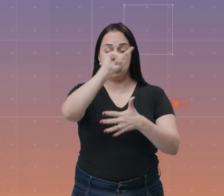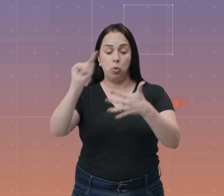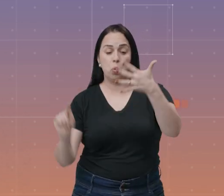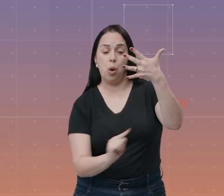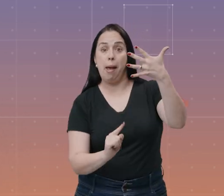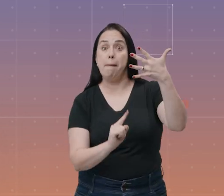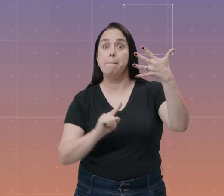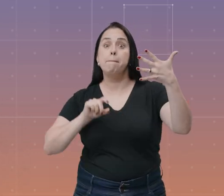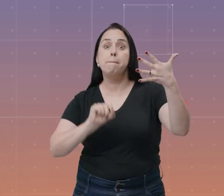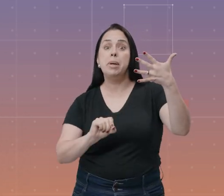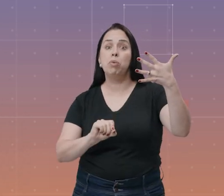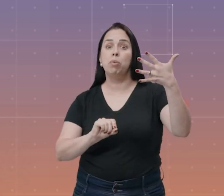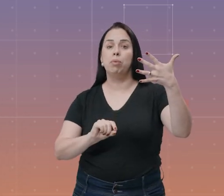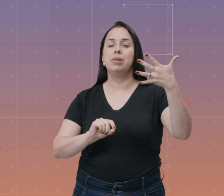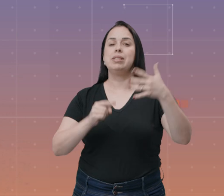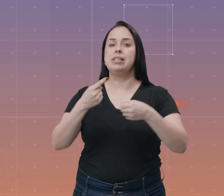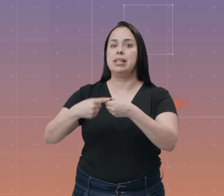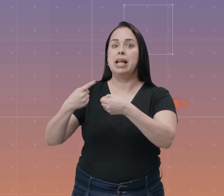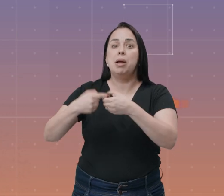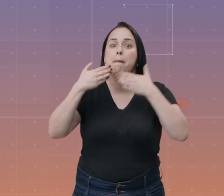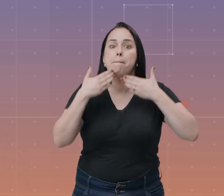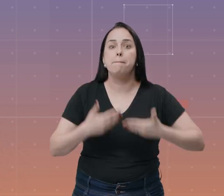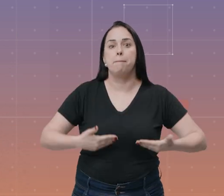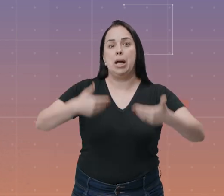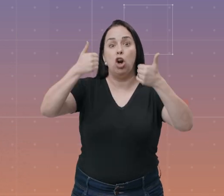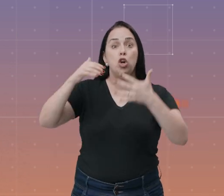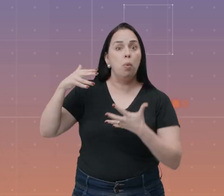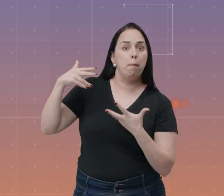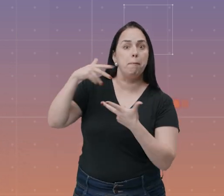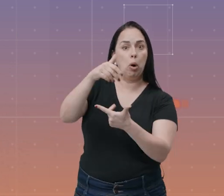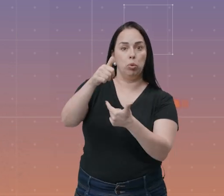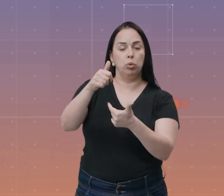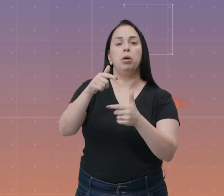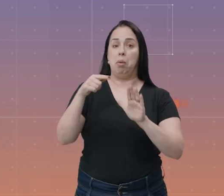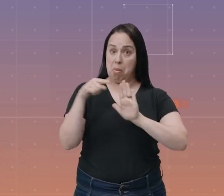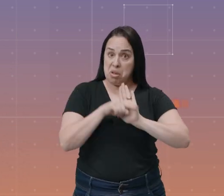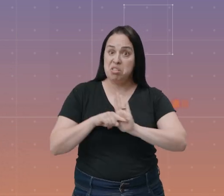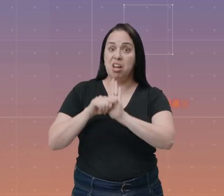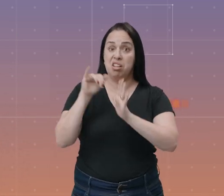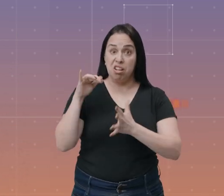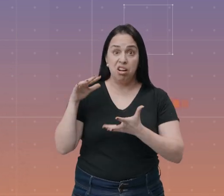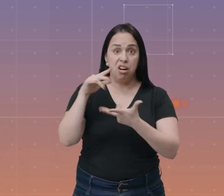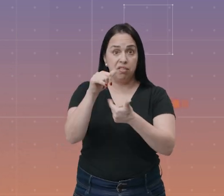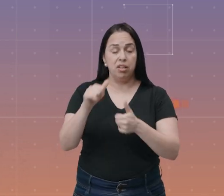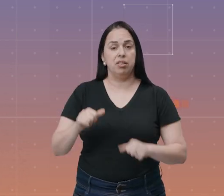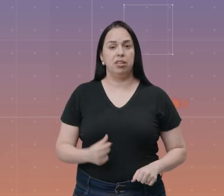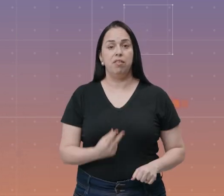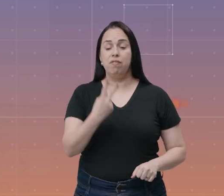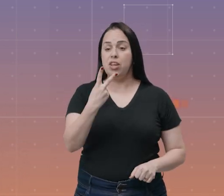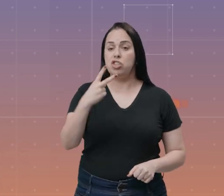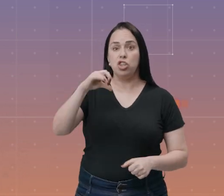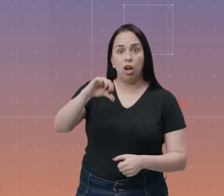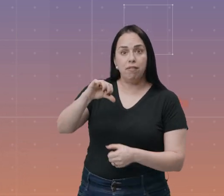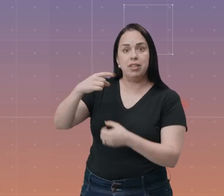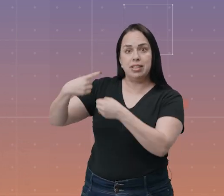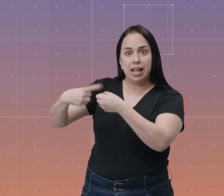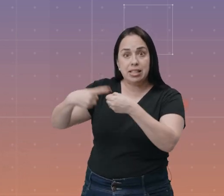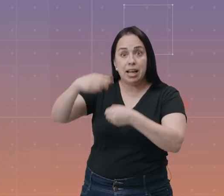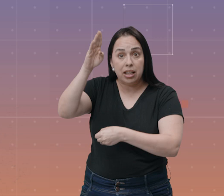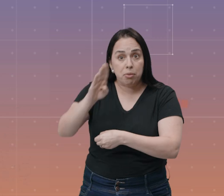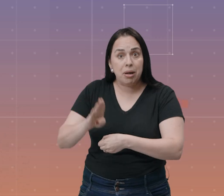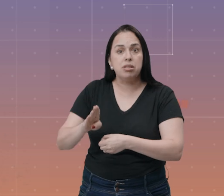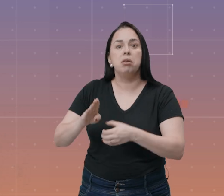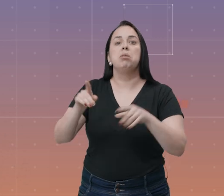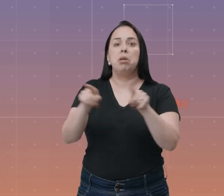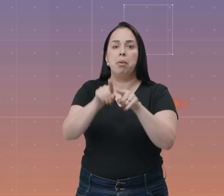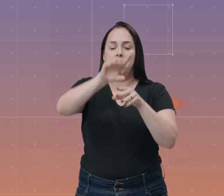das 1000 melhores cidades do mundo para morar, de acordo com a pesquisa internacional. E só 29 municípios